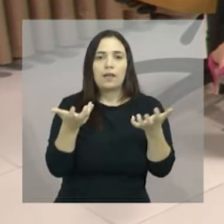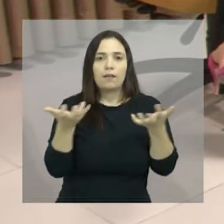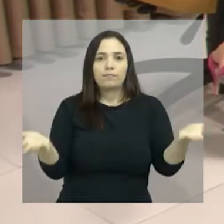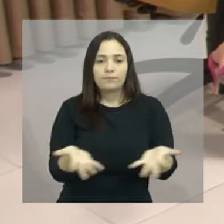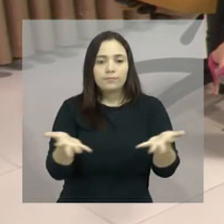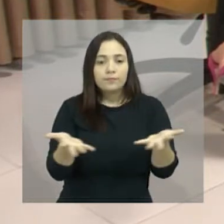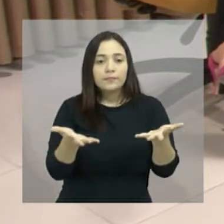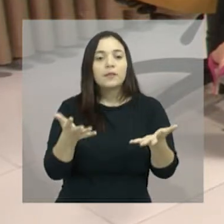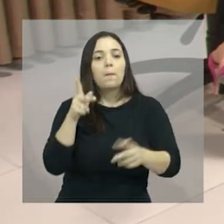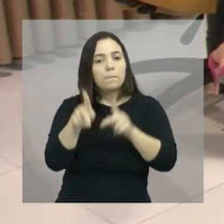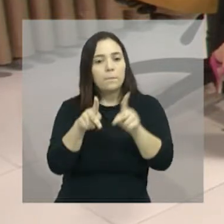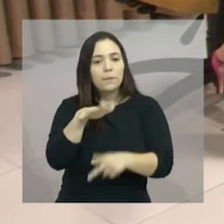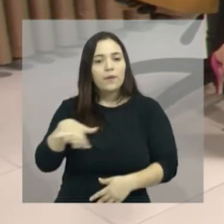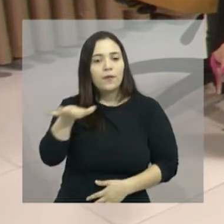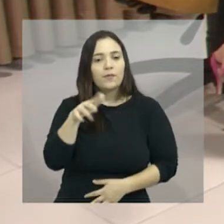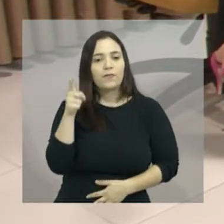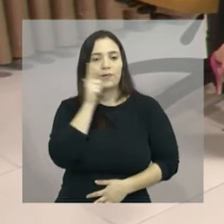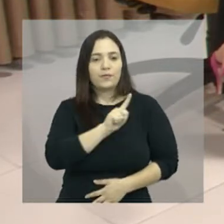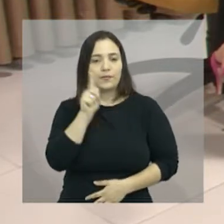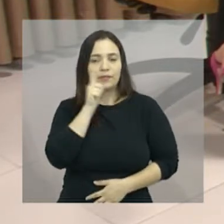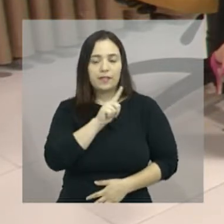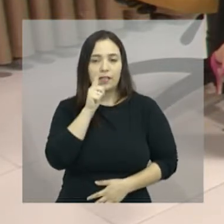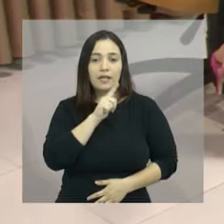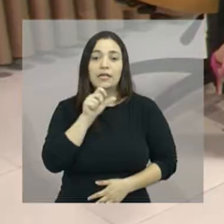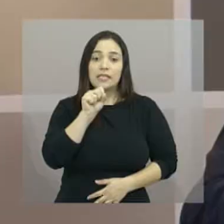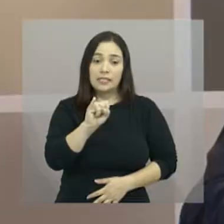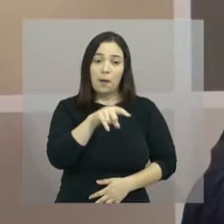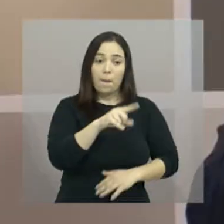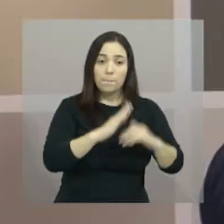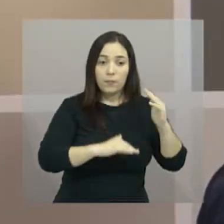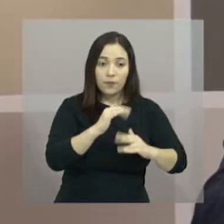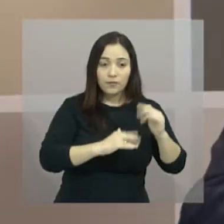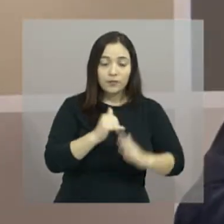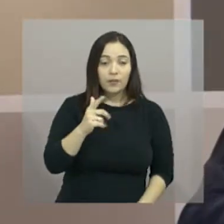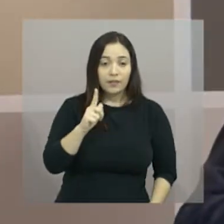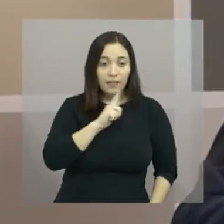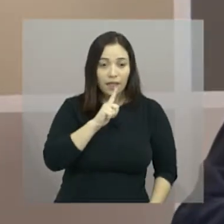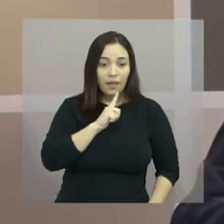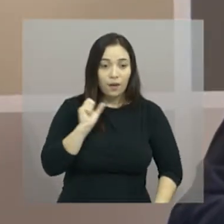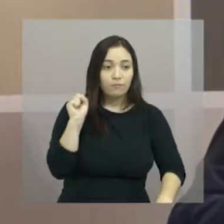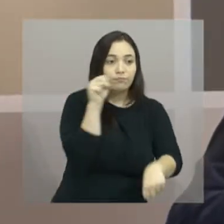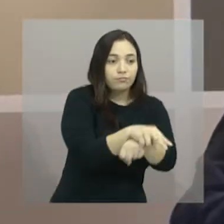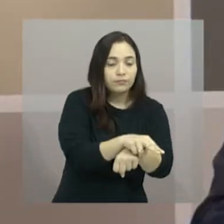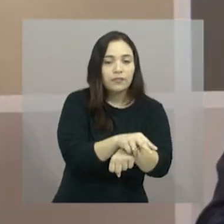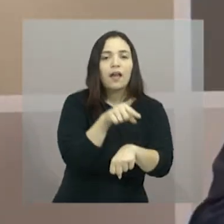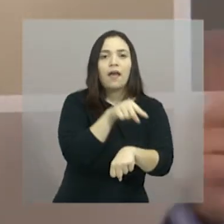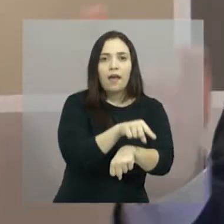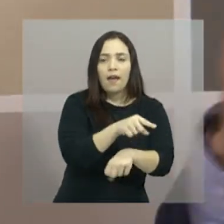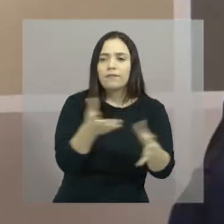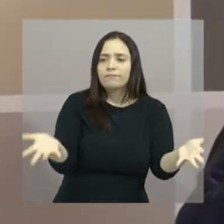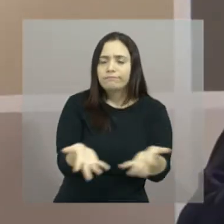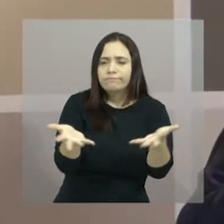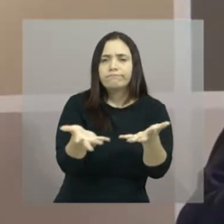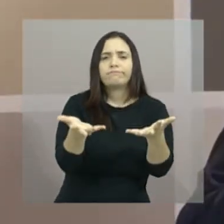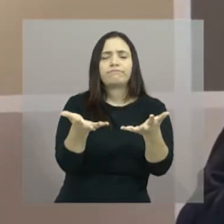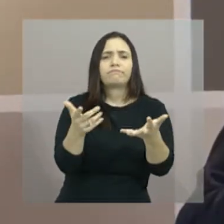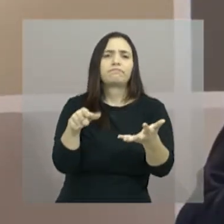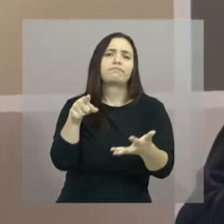ganha? A população. Quando você tem esse profissional, a população ganha. Ele não vai aumentar custo com medicamento, ele se paga,